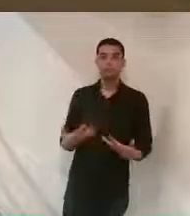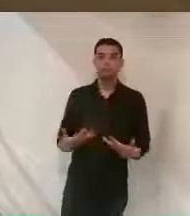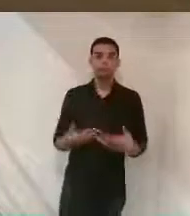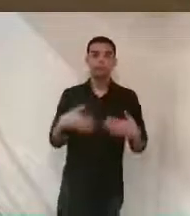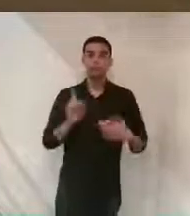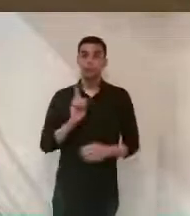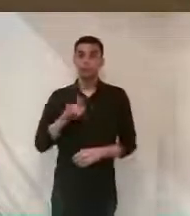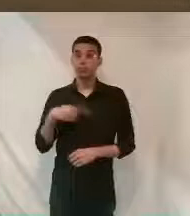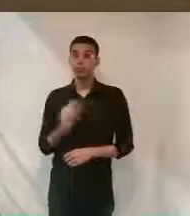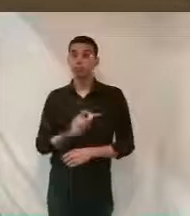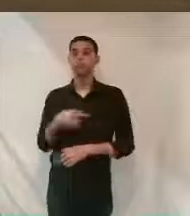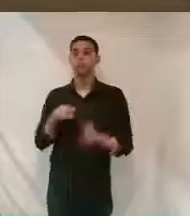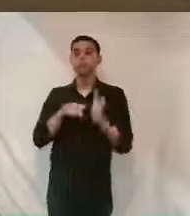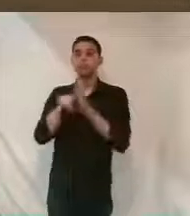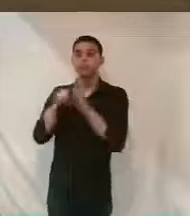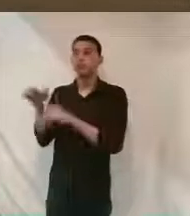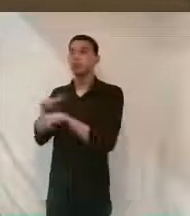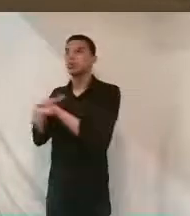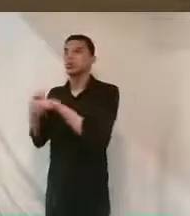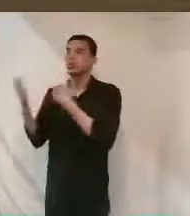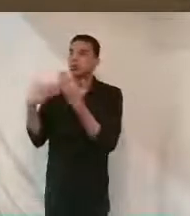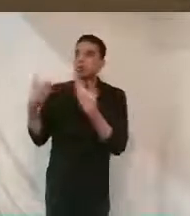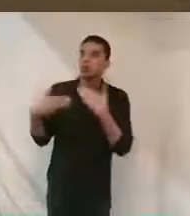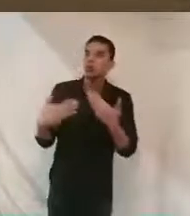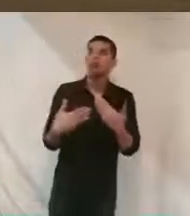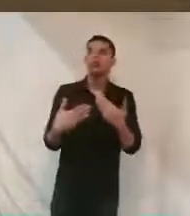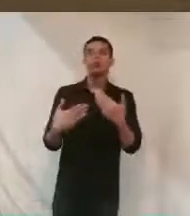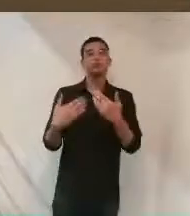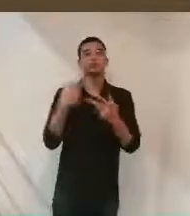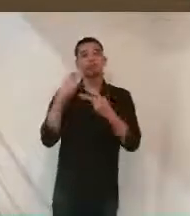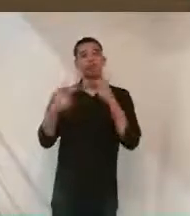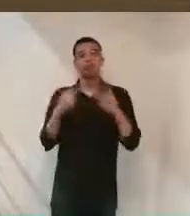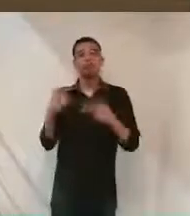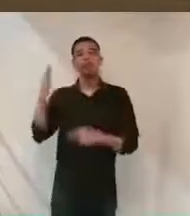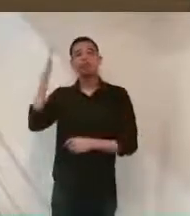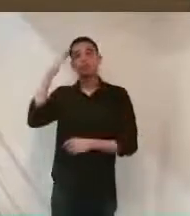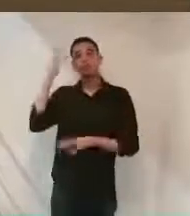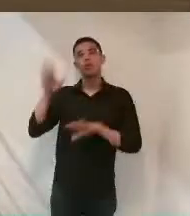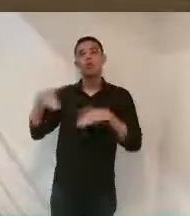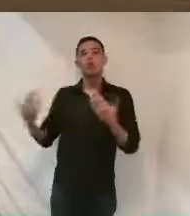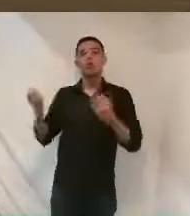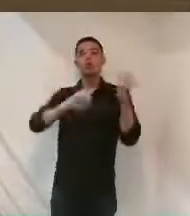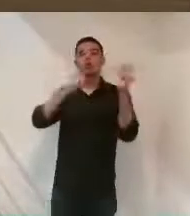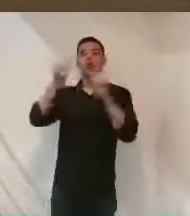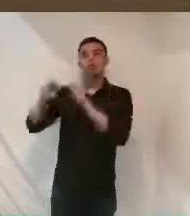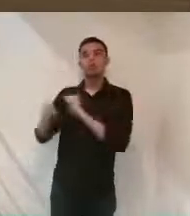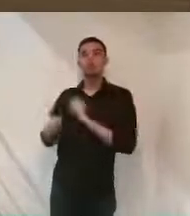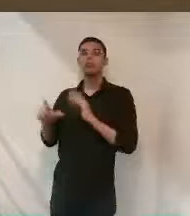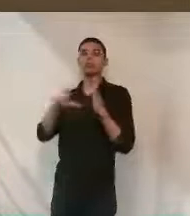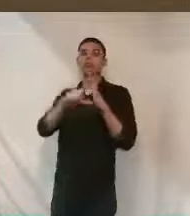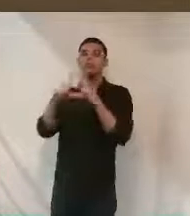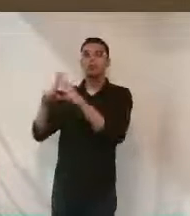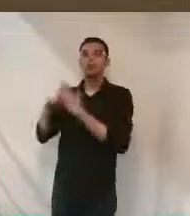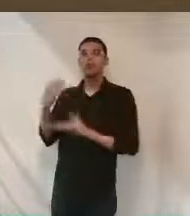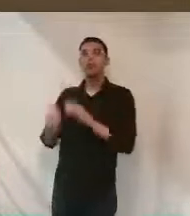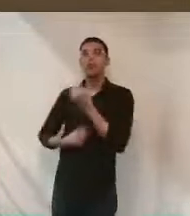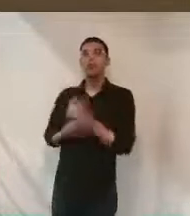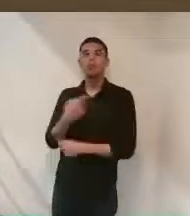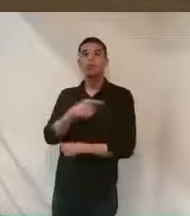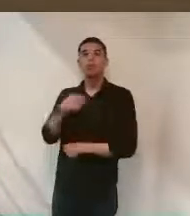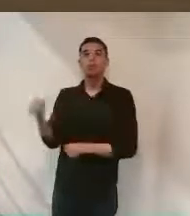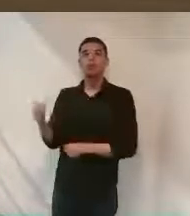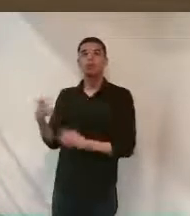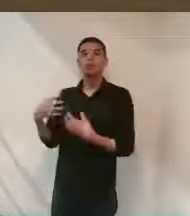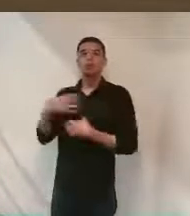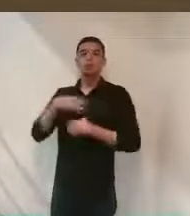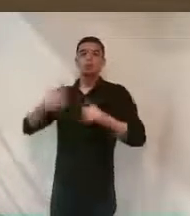segmento automotivo, ele pode ser aproveitado para a linha branca, mas não necessariamente ele está dentro do conteúdo de embalagem, porque a gente limitaria